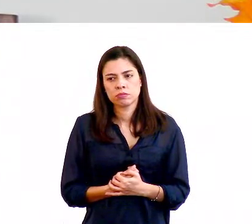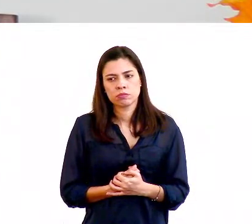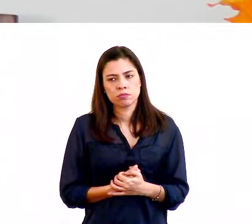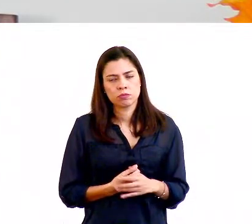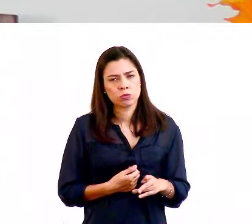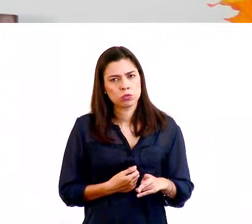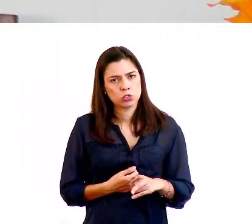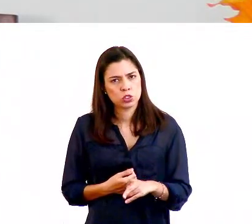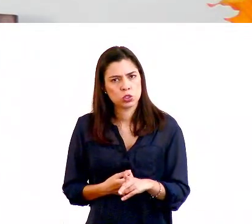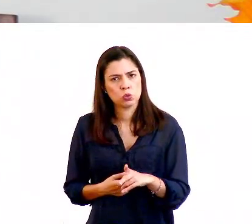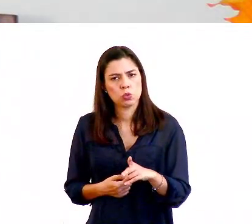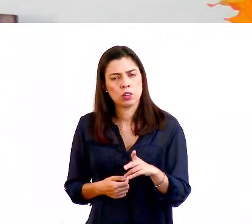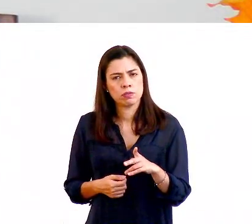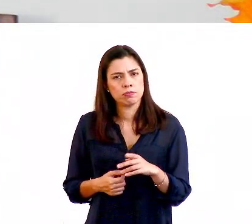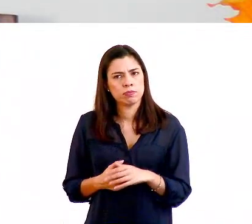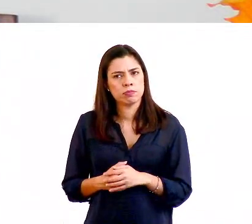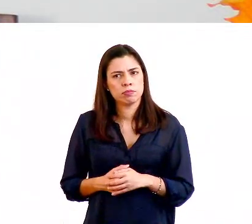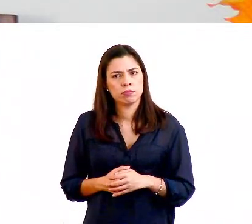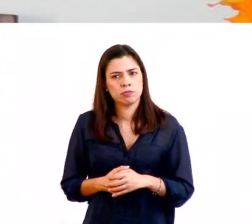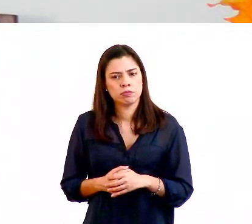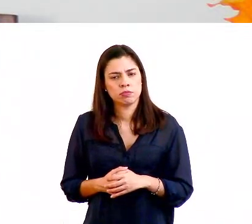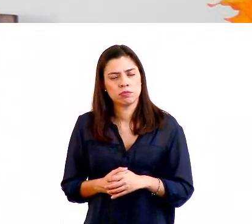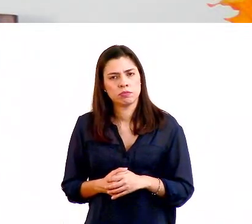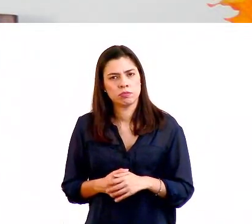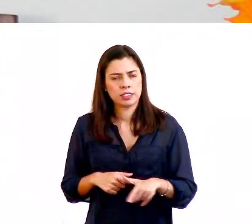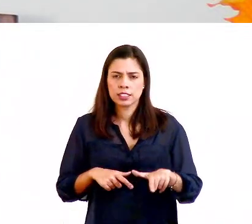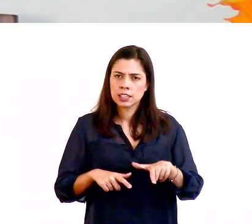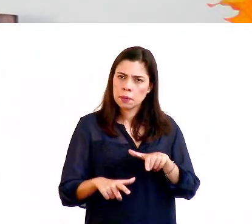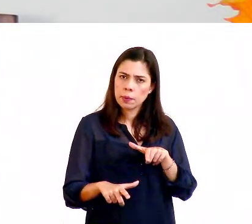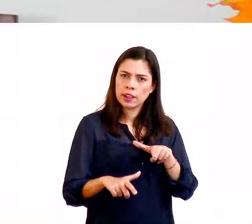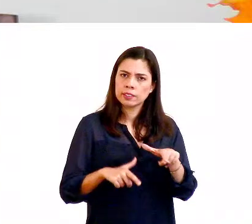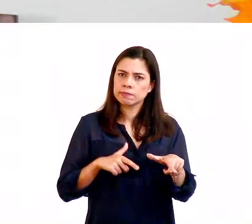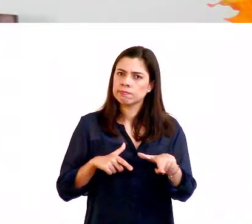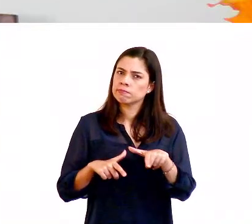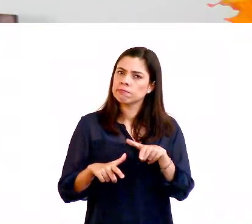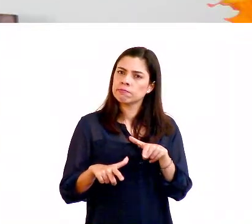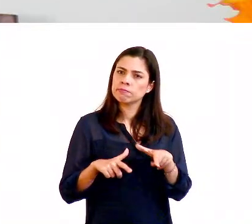Persevere com toda a diligência, trabalhe,